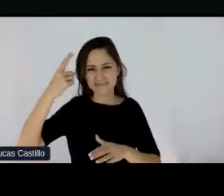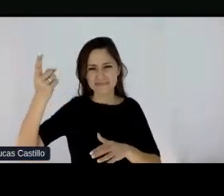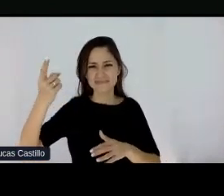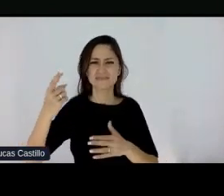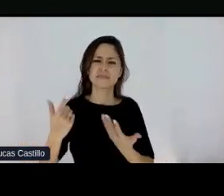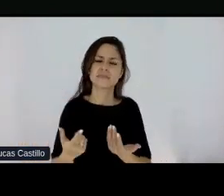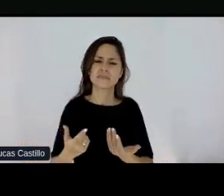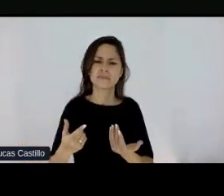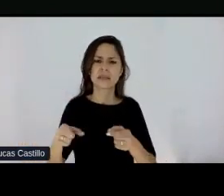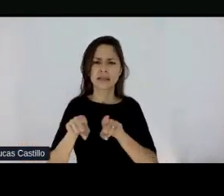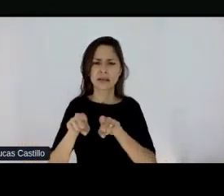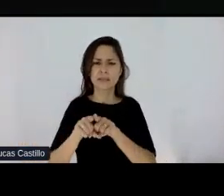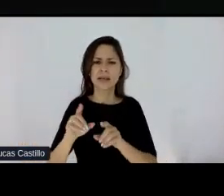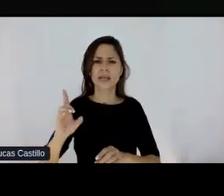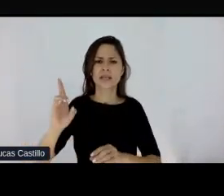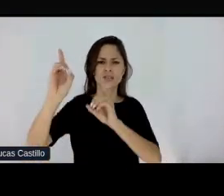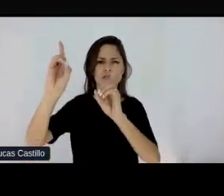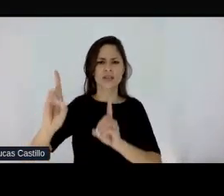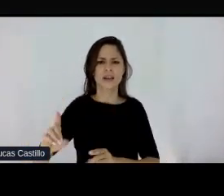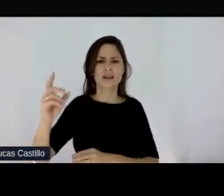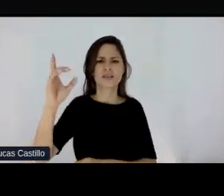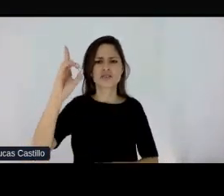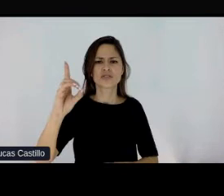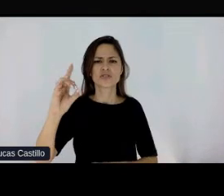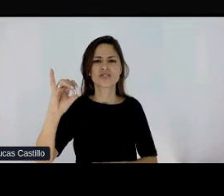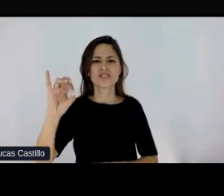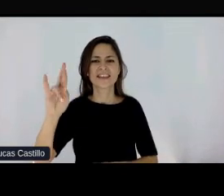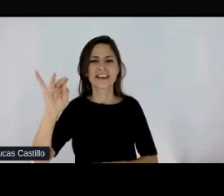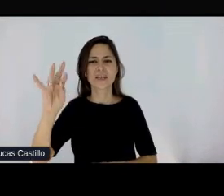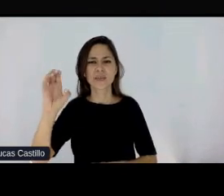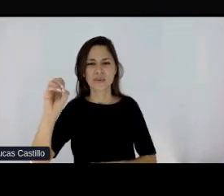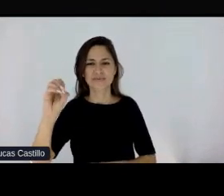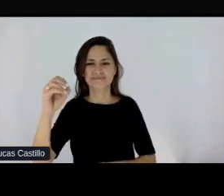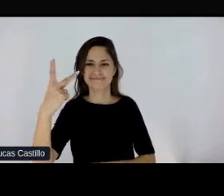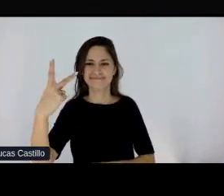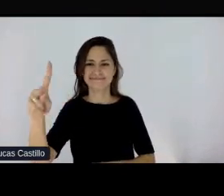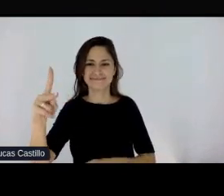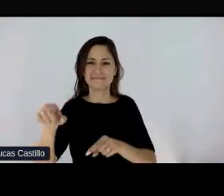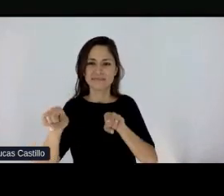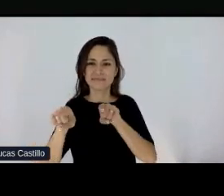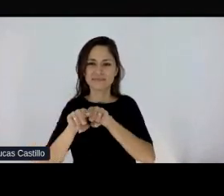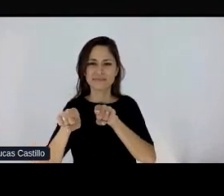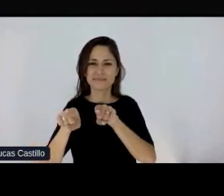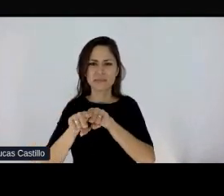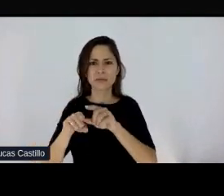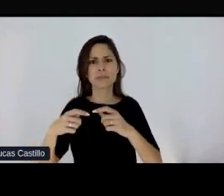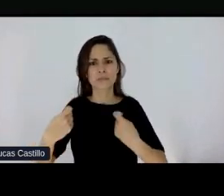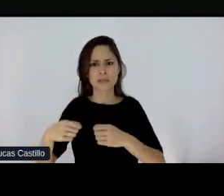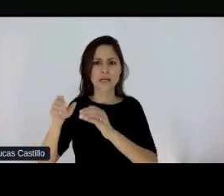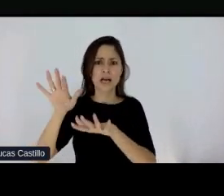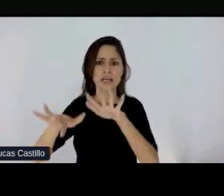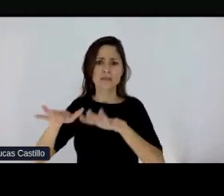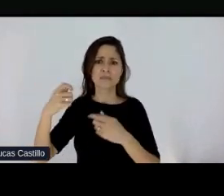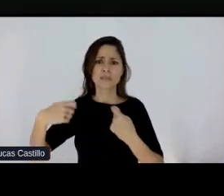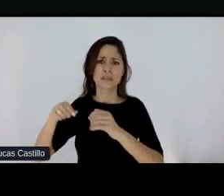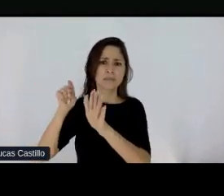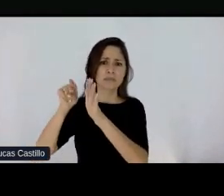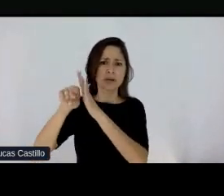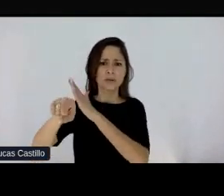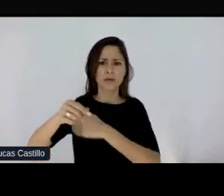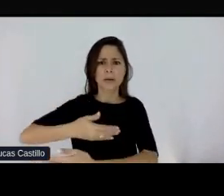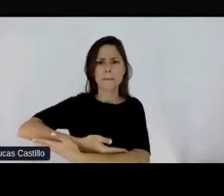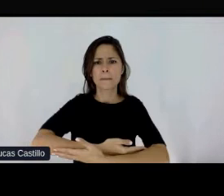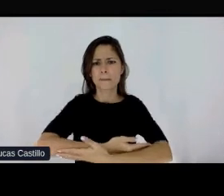de saúde da pessoa, você provavelmente precisa perguntar, né, se aquele bebê é um